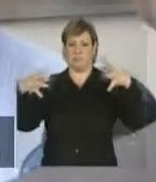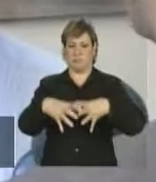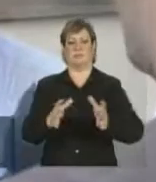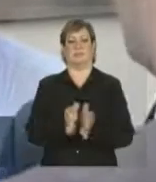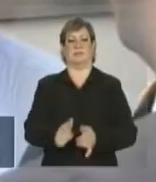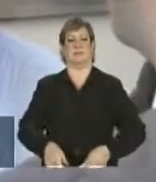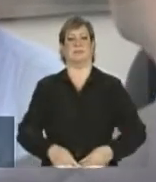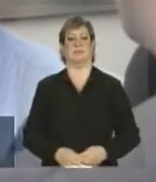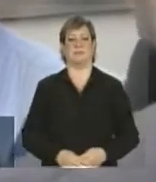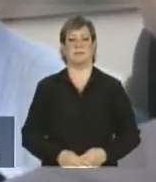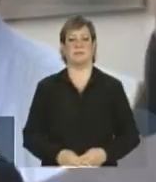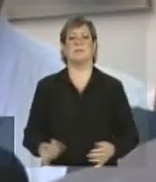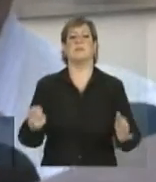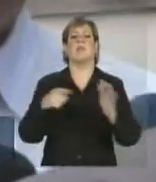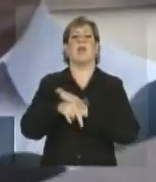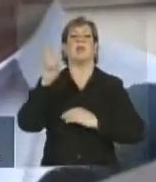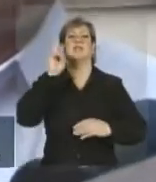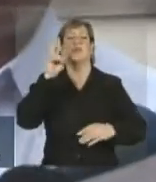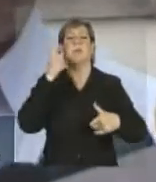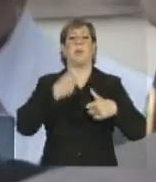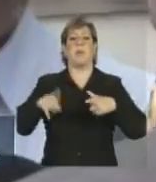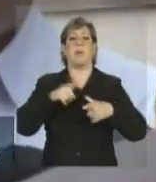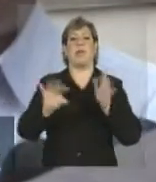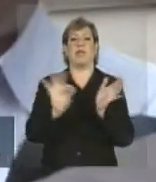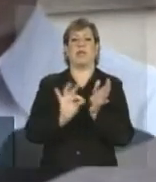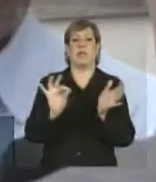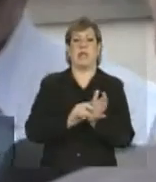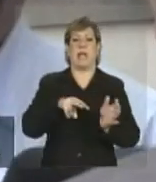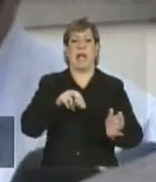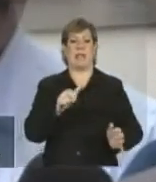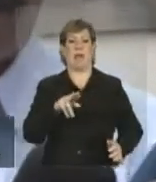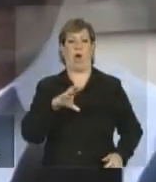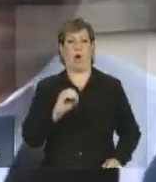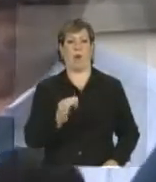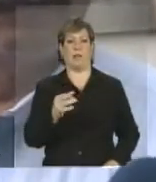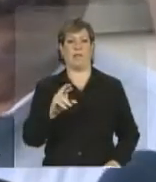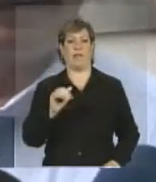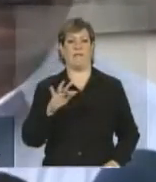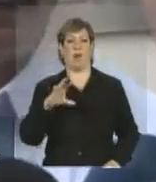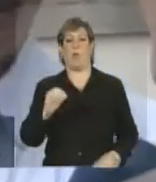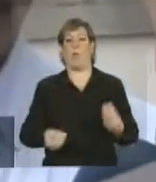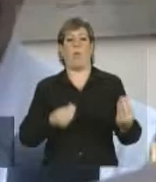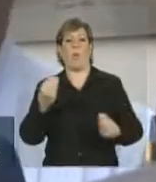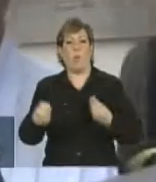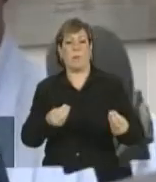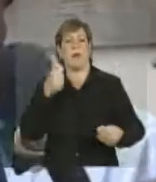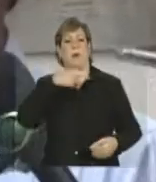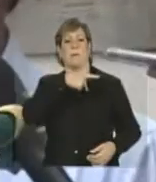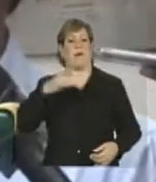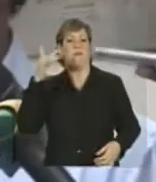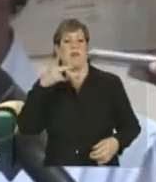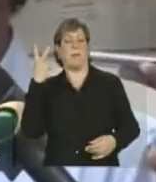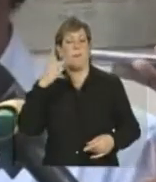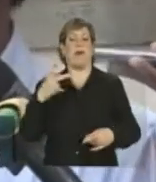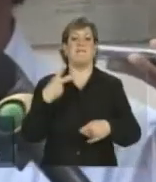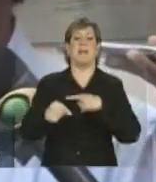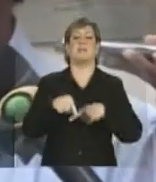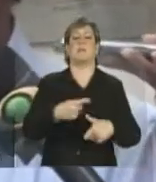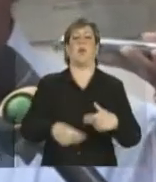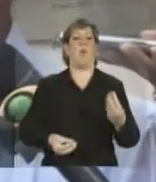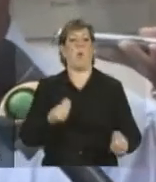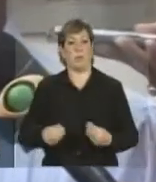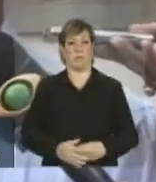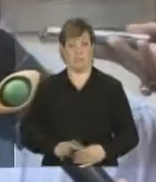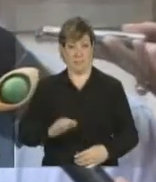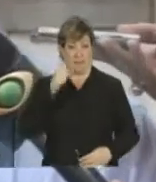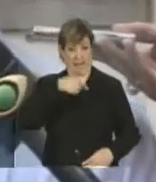ao narcotráfico, existe um consenso? Qual é a posição brasileira? O que, que a presidente reafirma? A presidenta ela